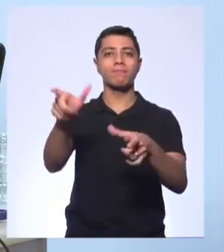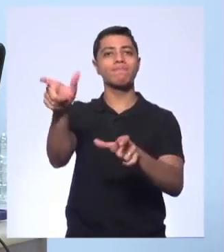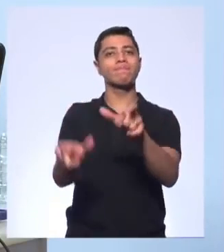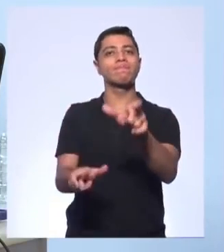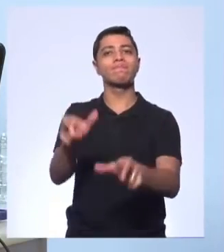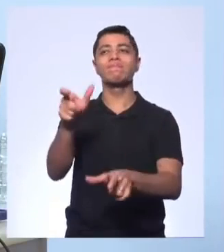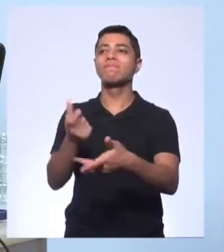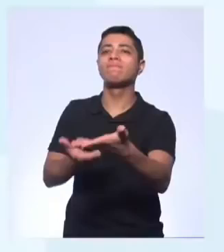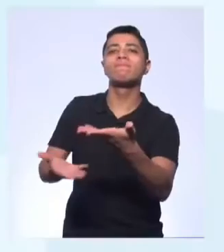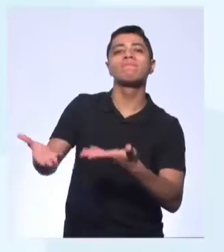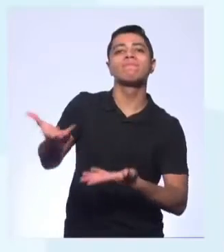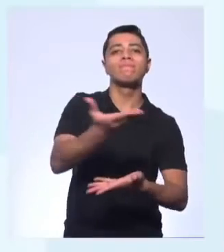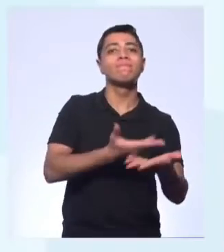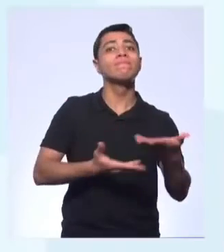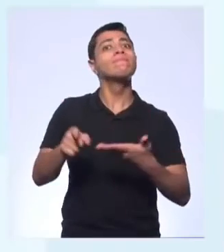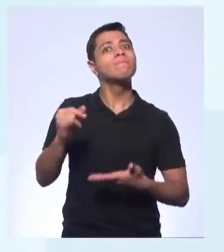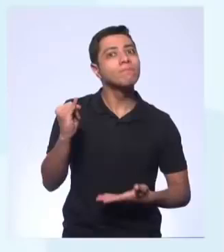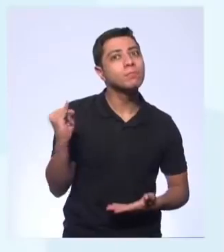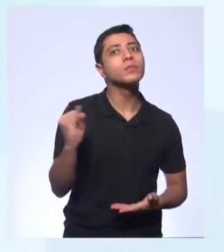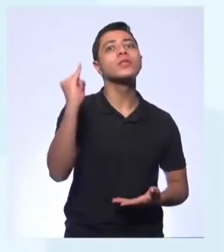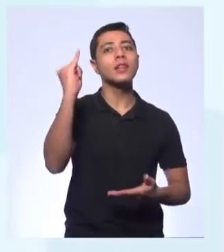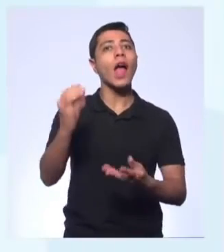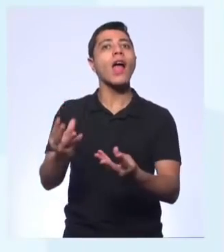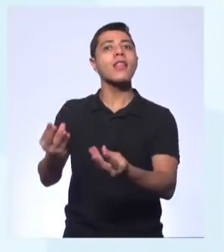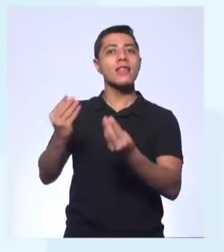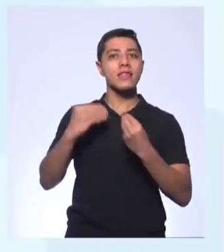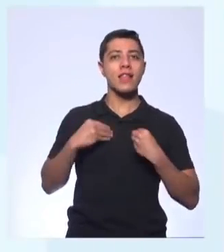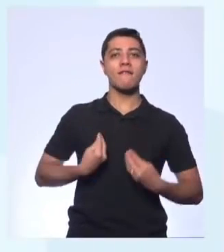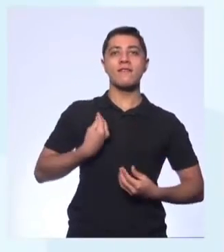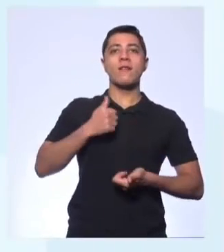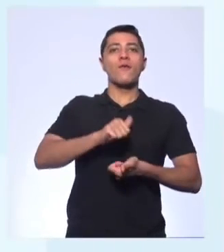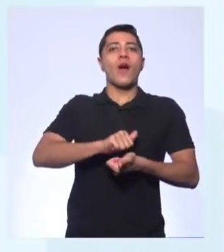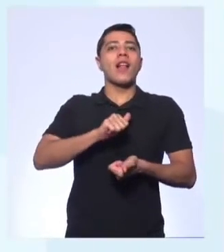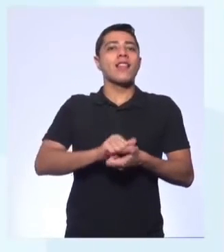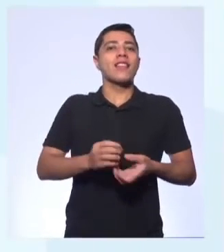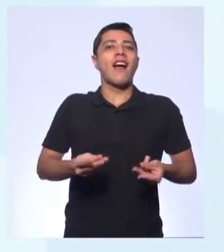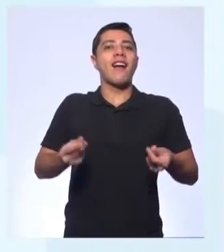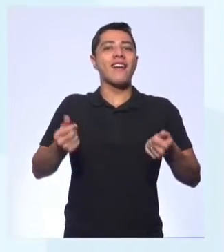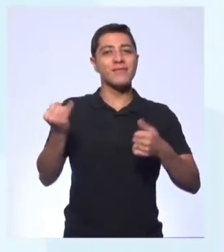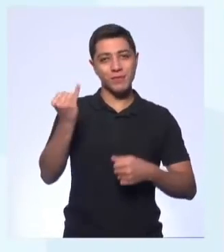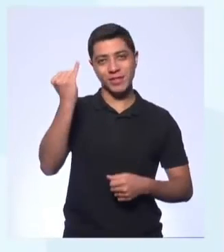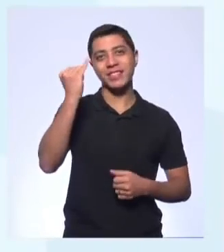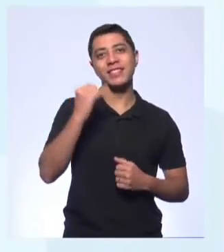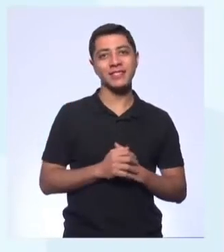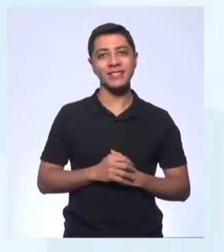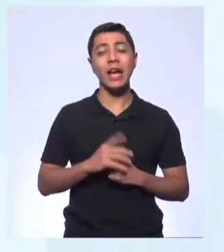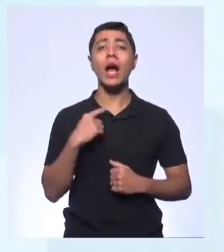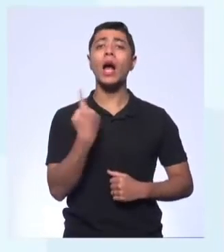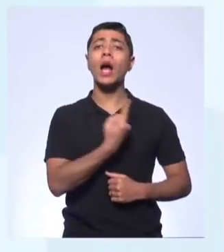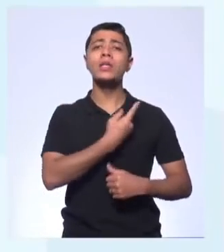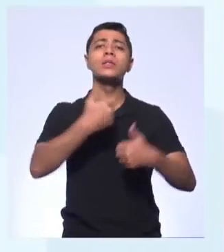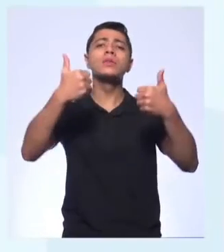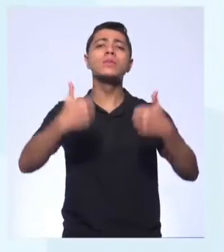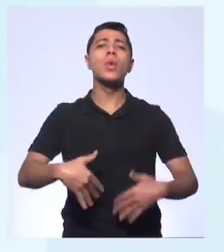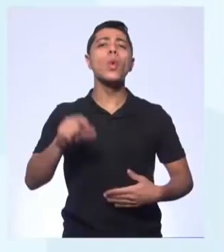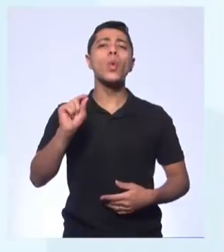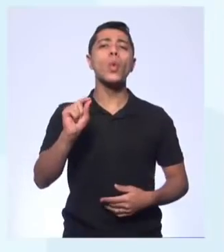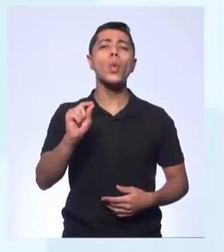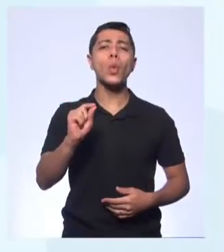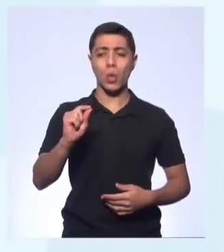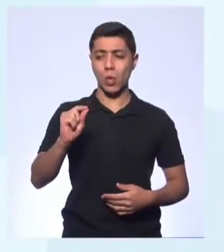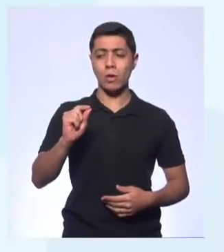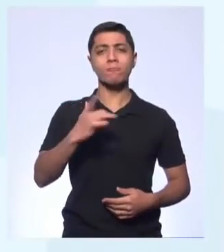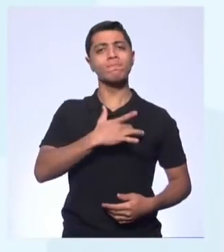qualidade de vida. Então, assim, quando a gente fala em saúde coletiva, o foco é promover condições necessárias